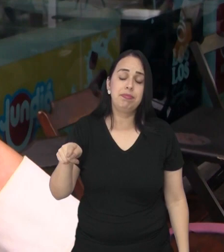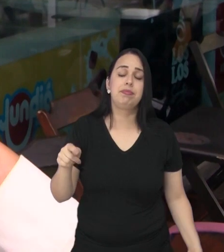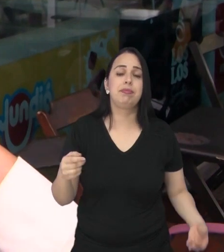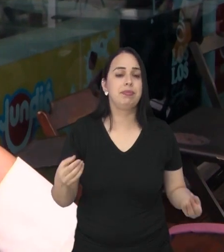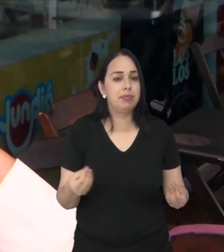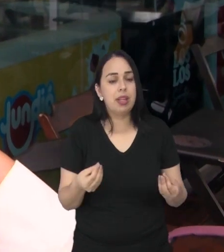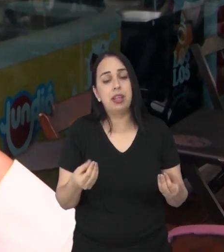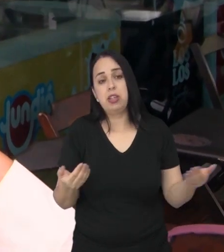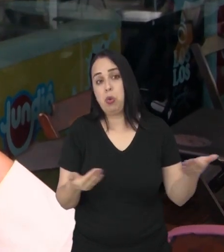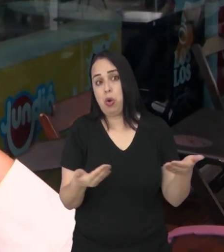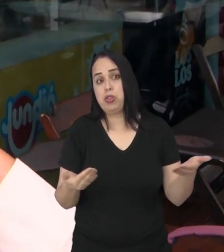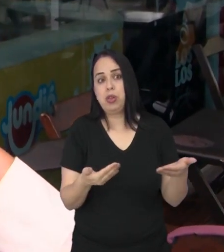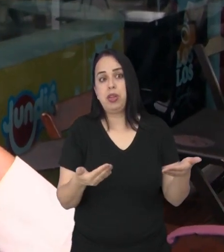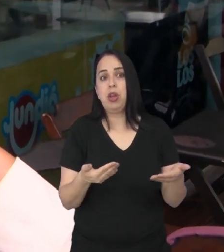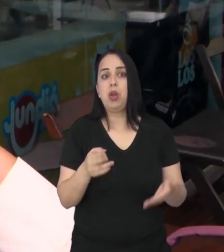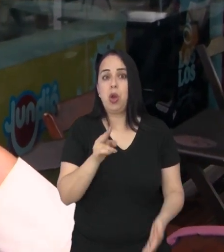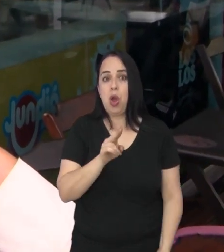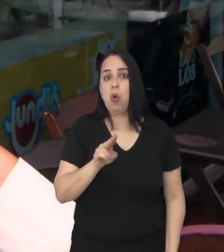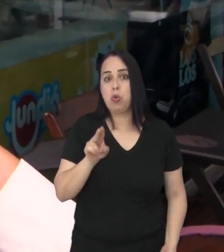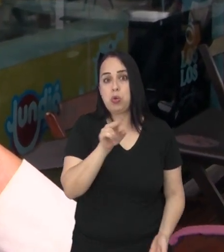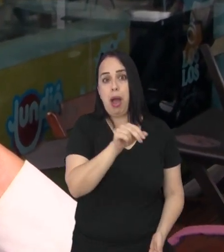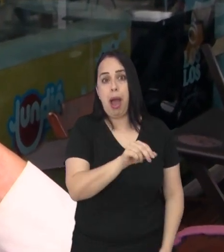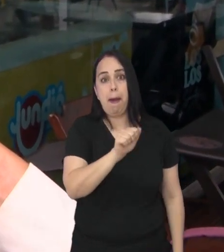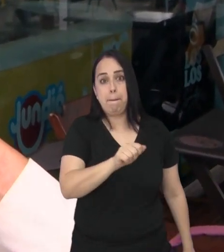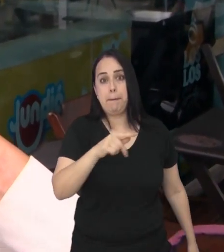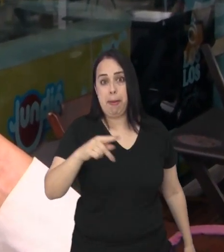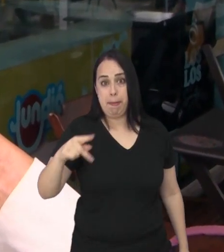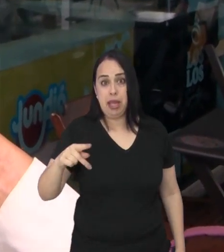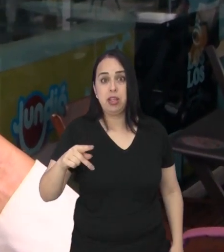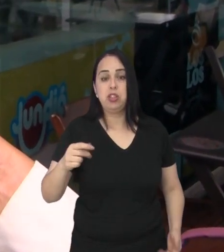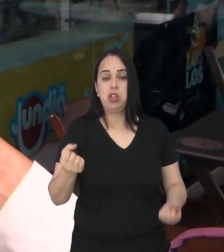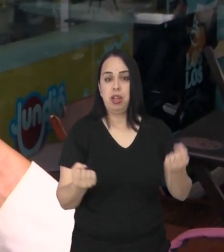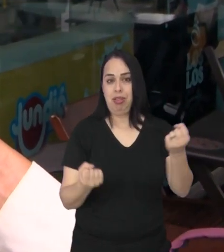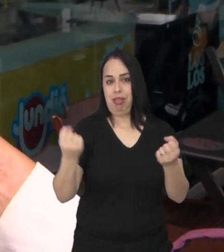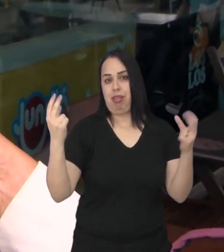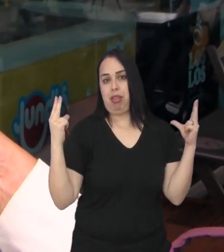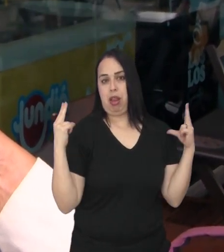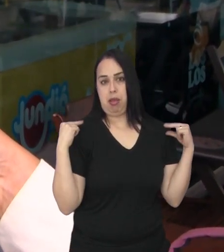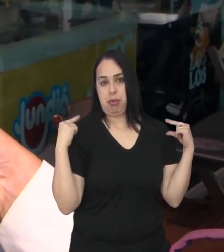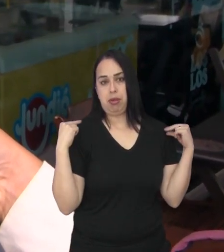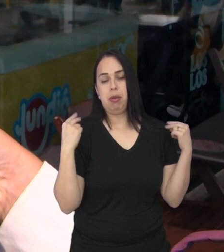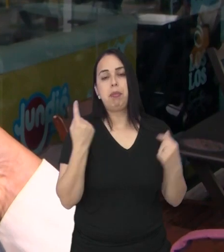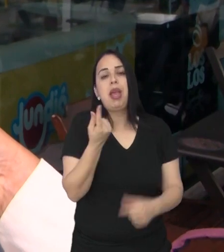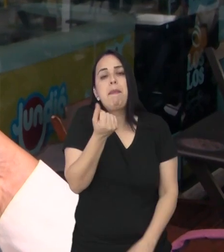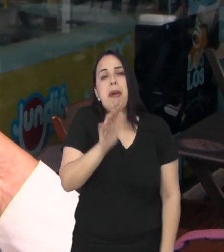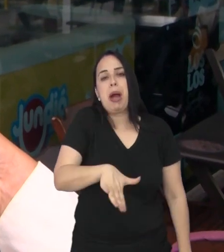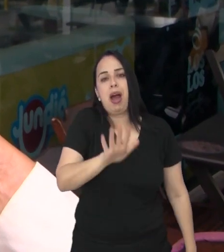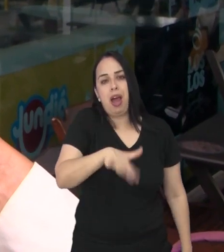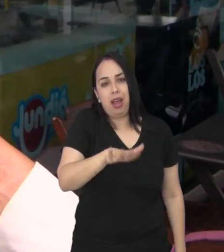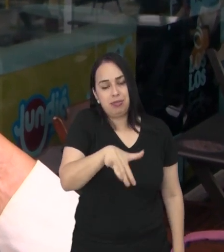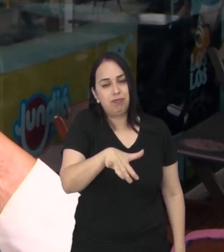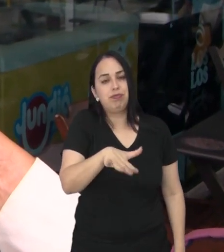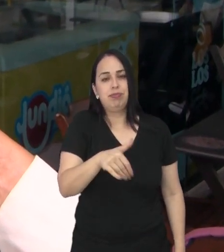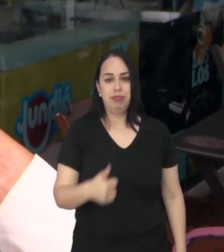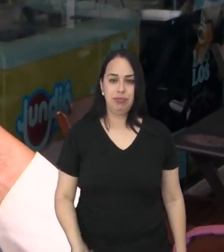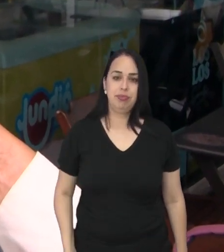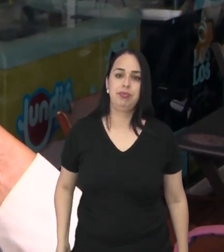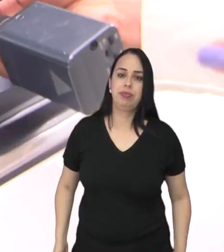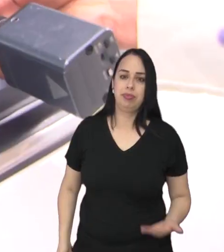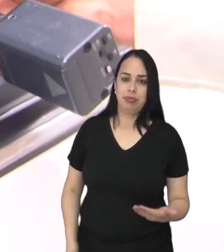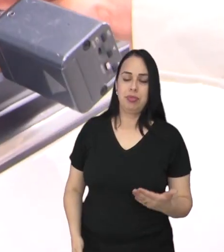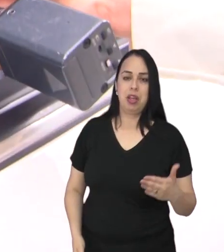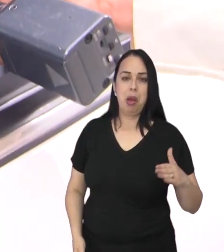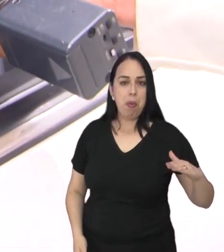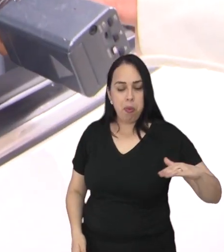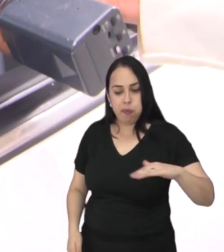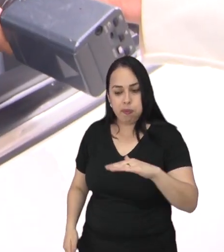oferece e atualmente eu tenho usado muito o aplicativo de transporte por conta do valor, que é muito mais acessível.